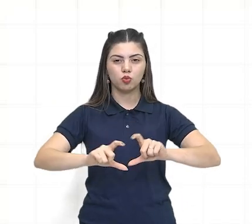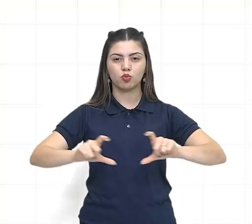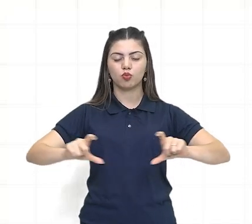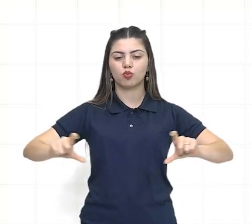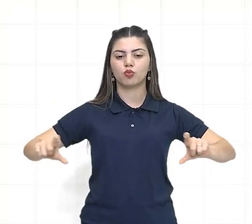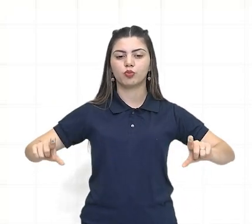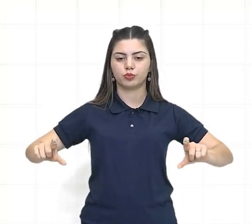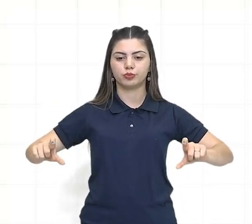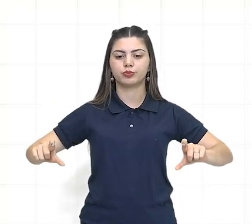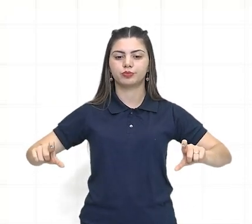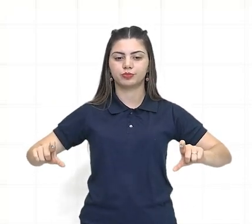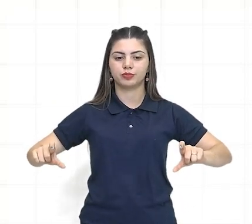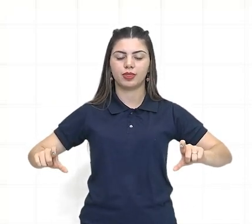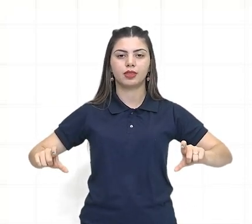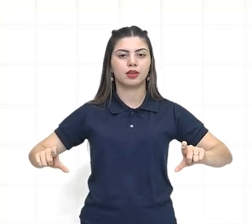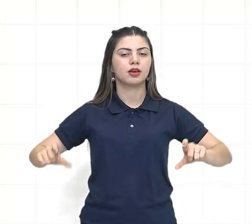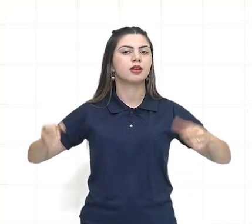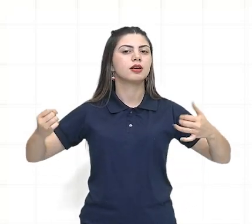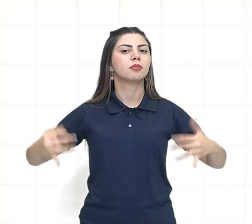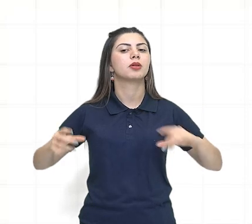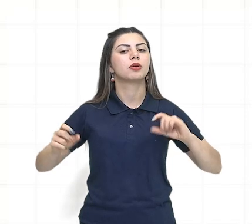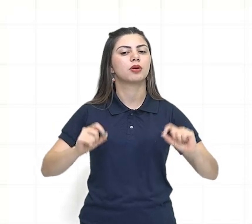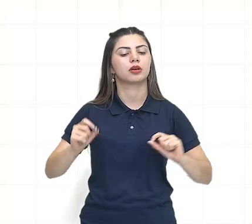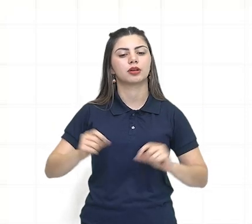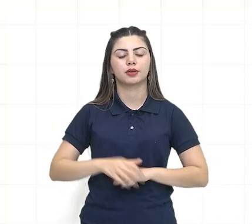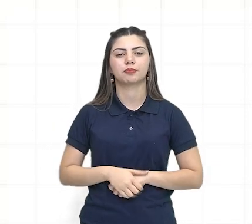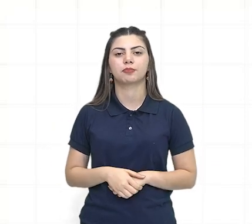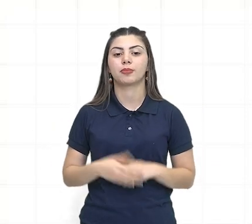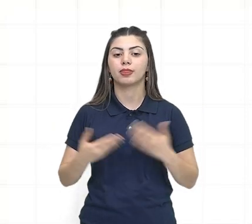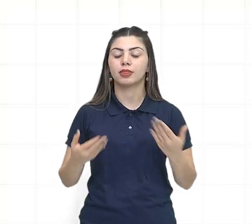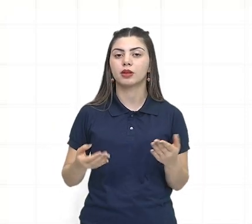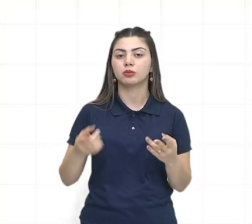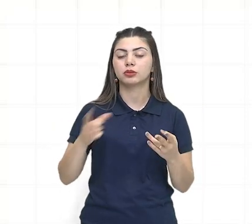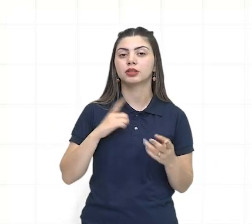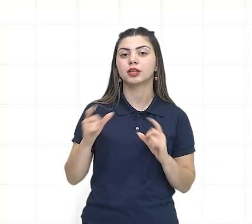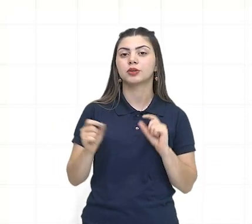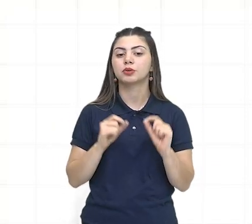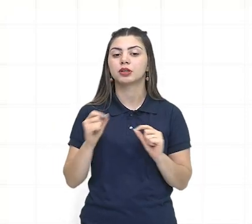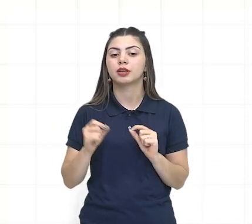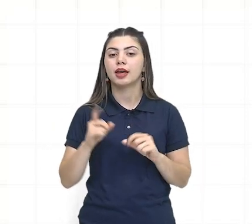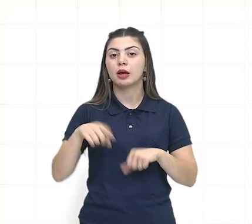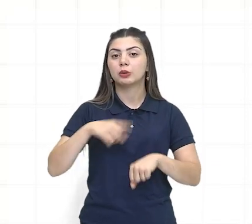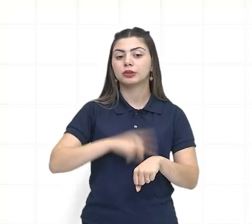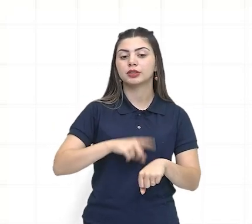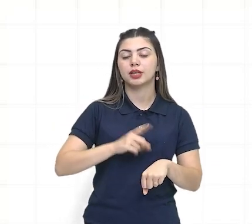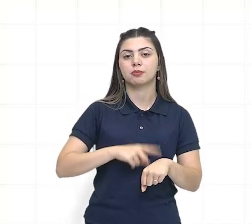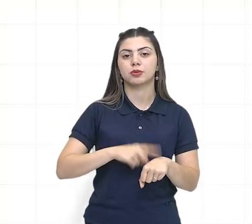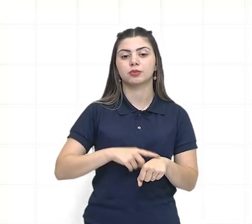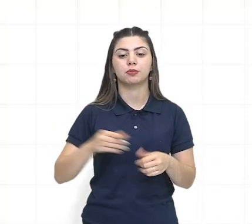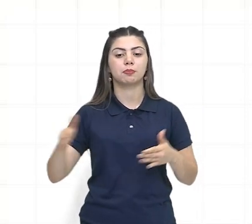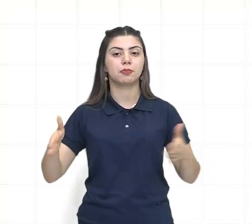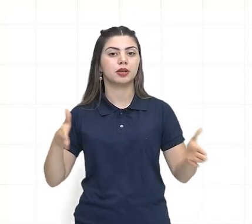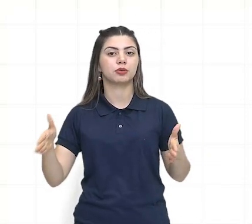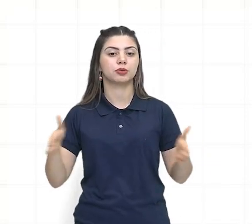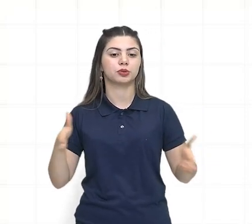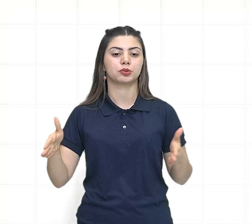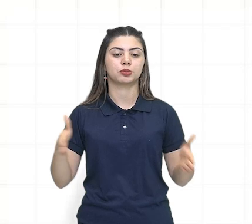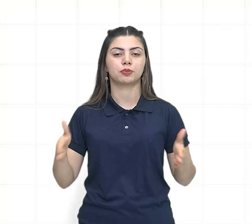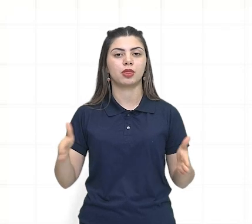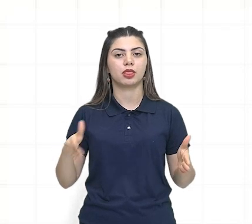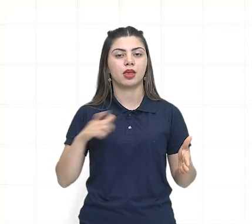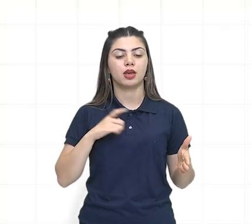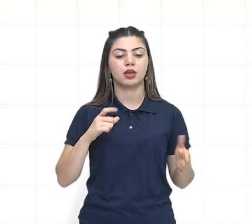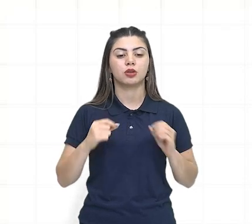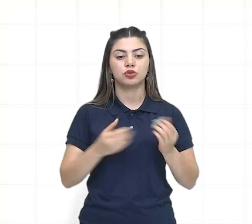horizontal que vai falar aqui o que? Ele está te dando uma ideia do que? De tempo. Então ele está analisando aqui,